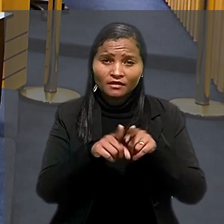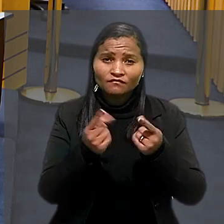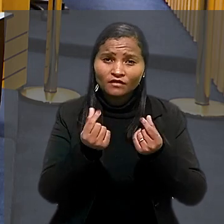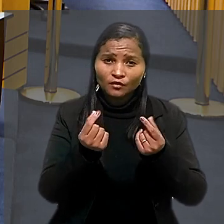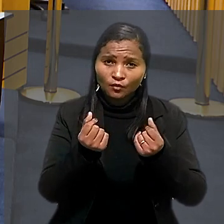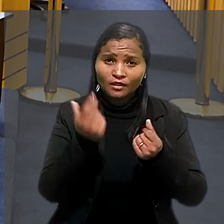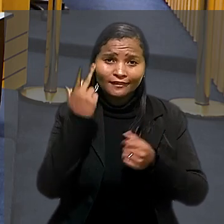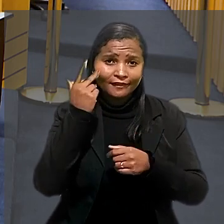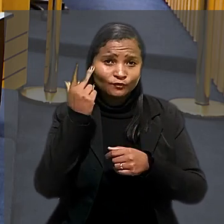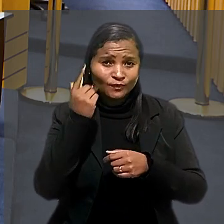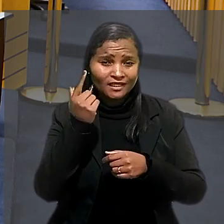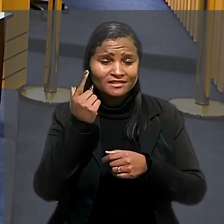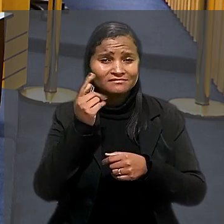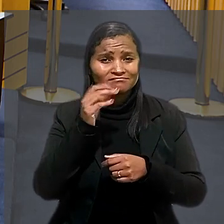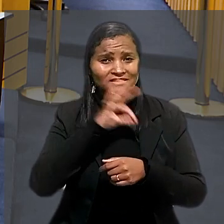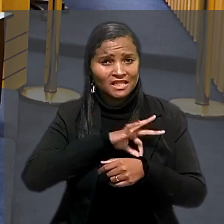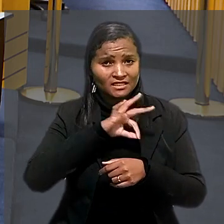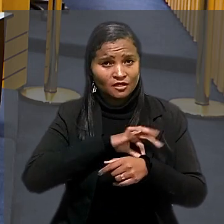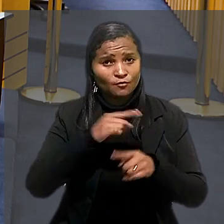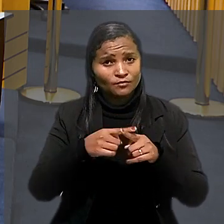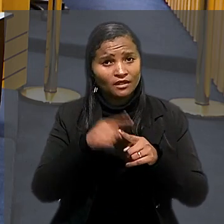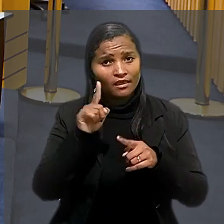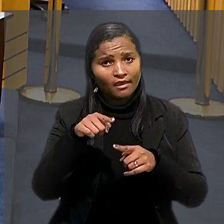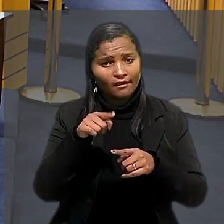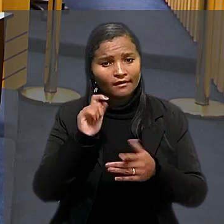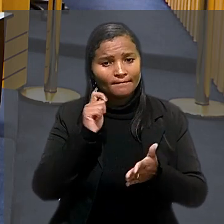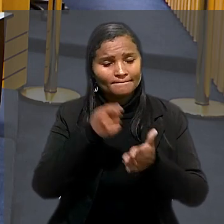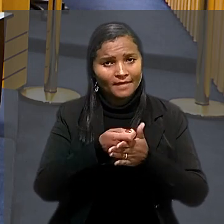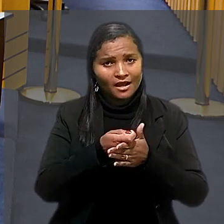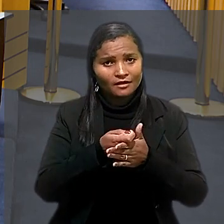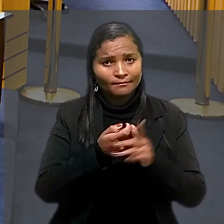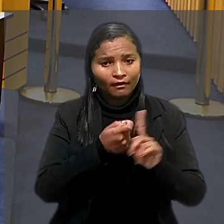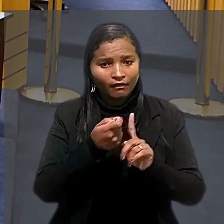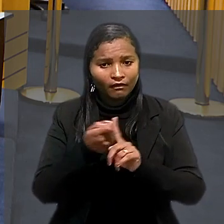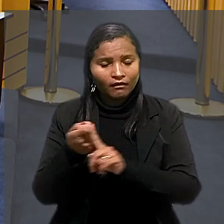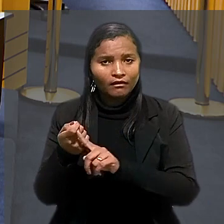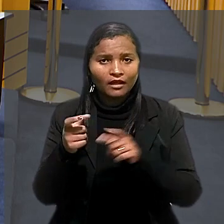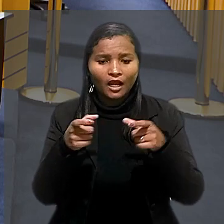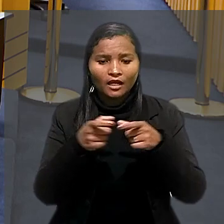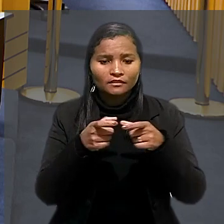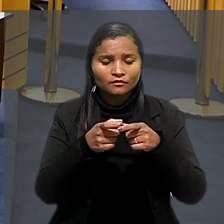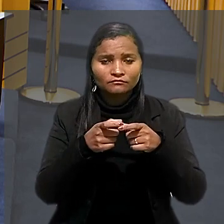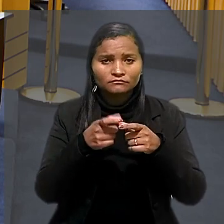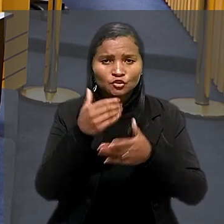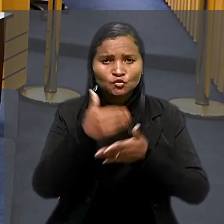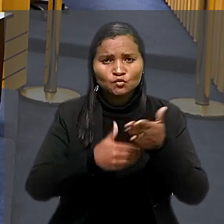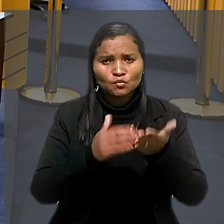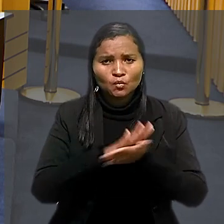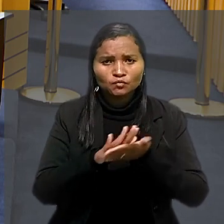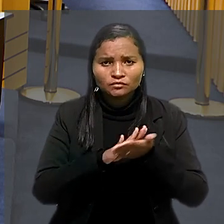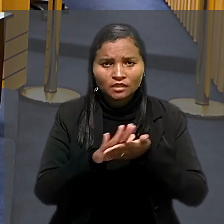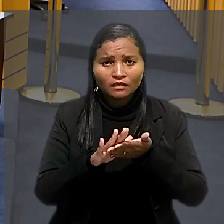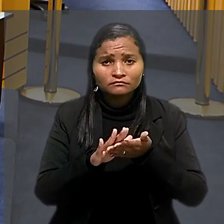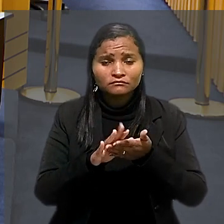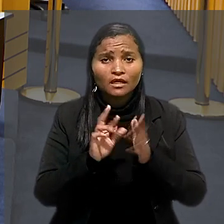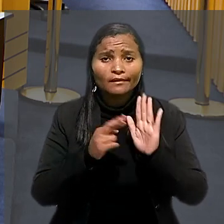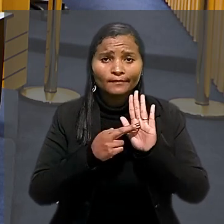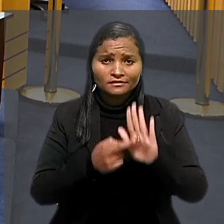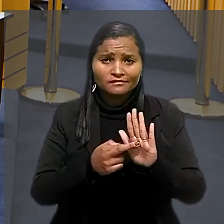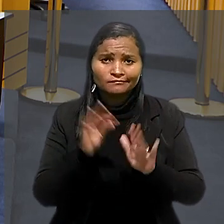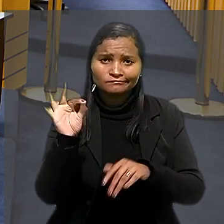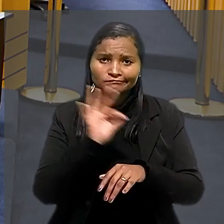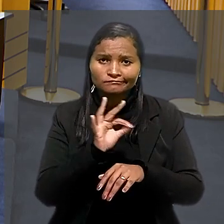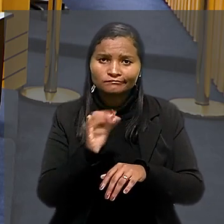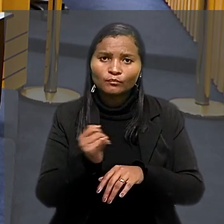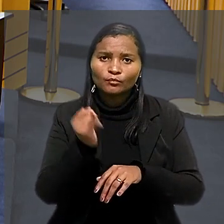valor tinha natureza salarial, pois era acreditado habitualmente em cartão magnético, sem deduções, e representava um